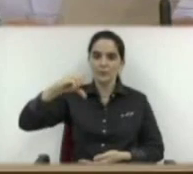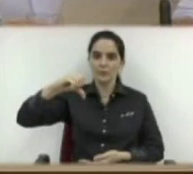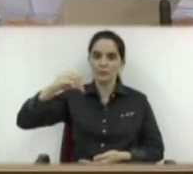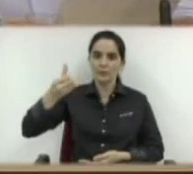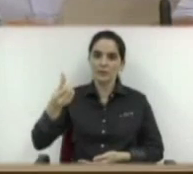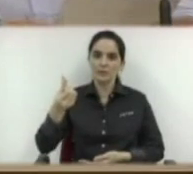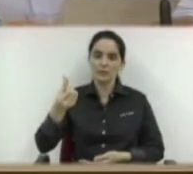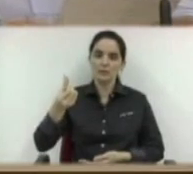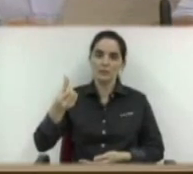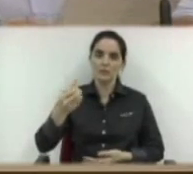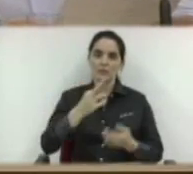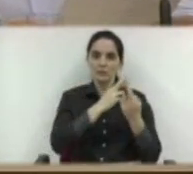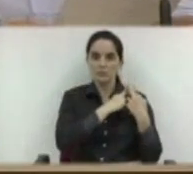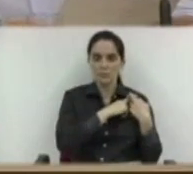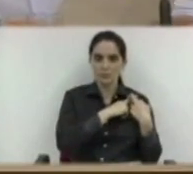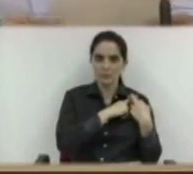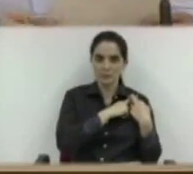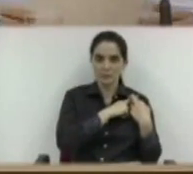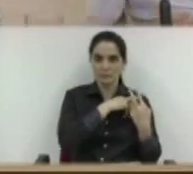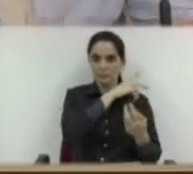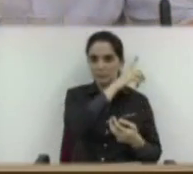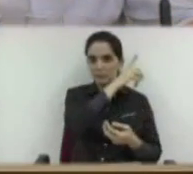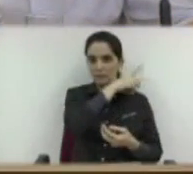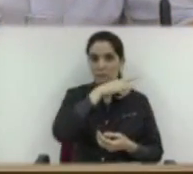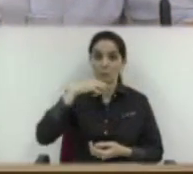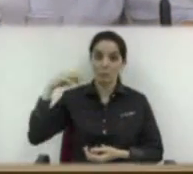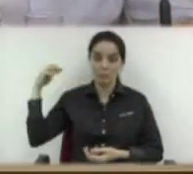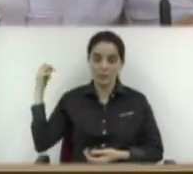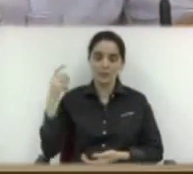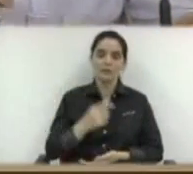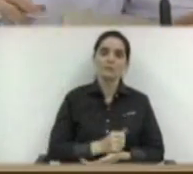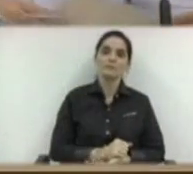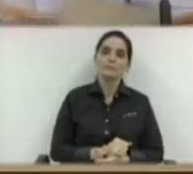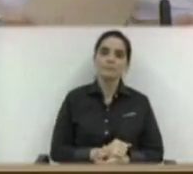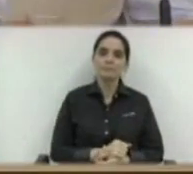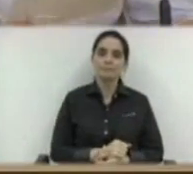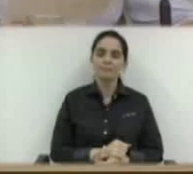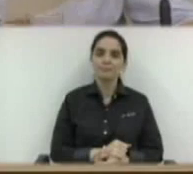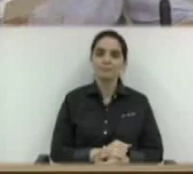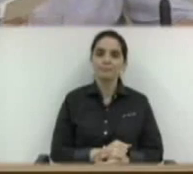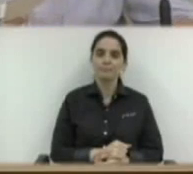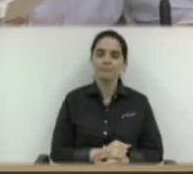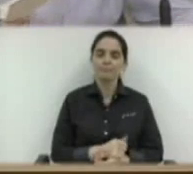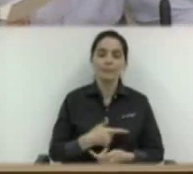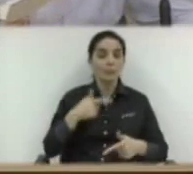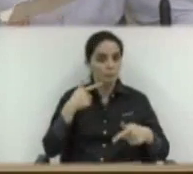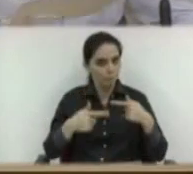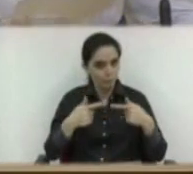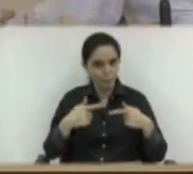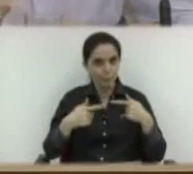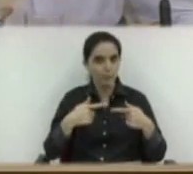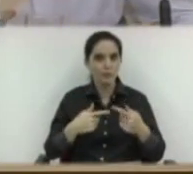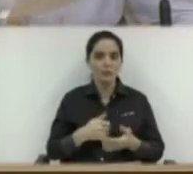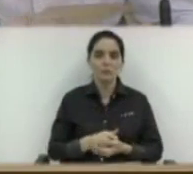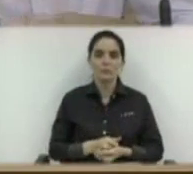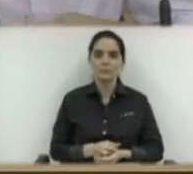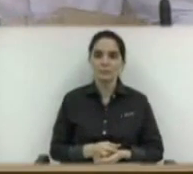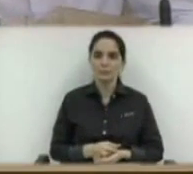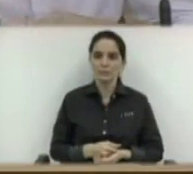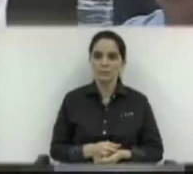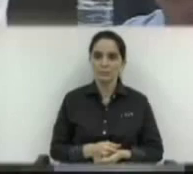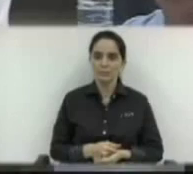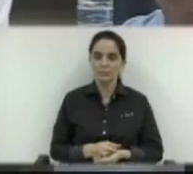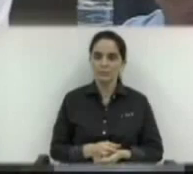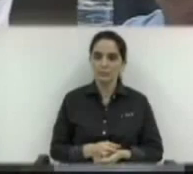1096, autora, vereadora doutora Mayra da Costa. O requerimento número 1096 está em discussão. Para discutir... Não,